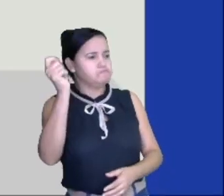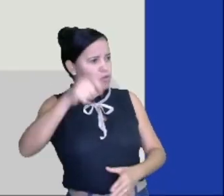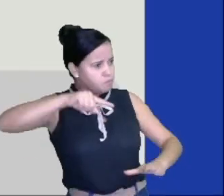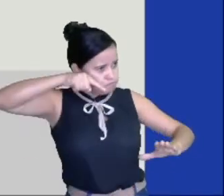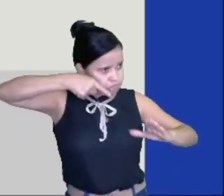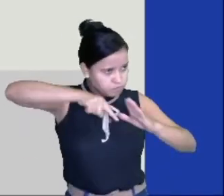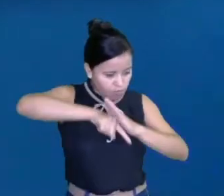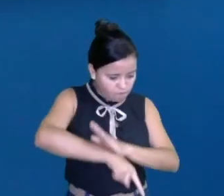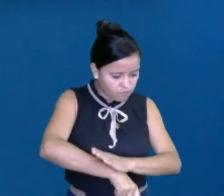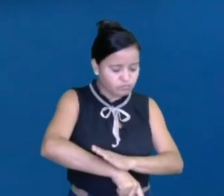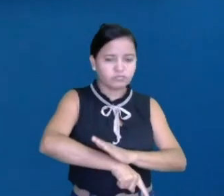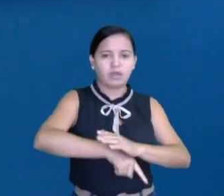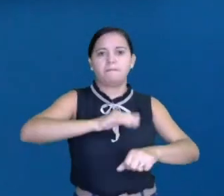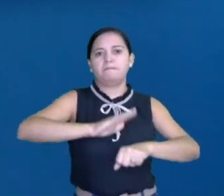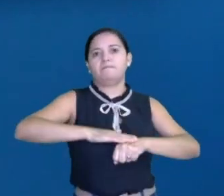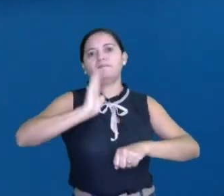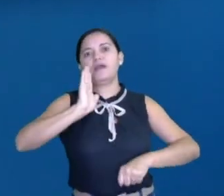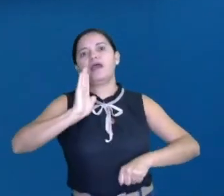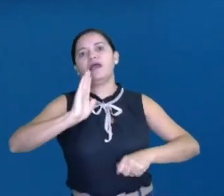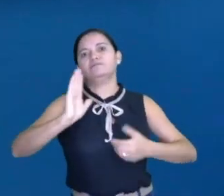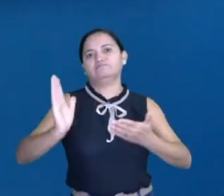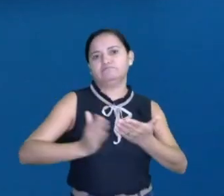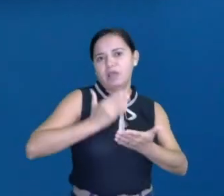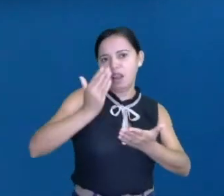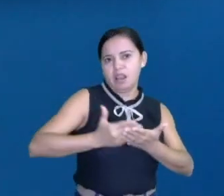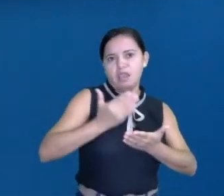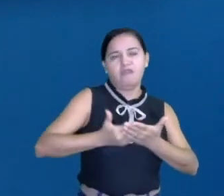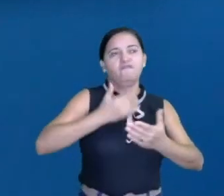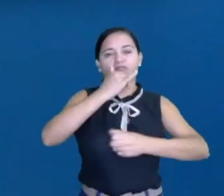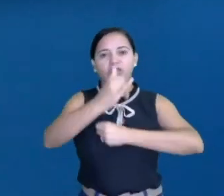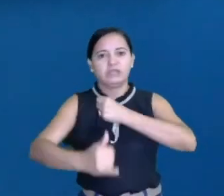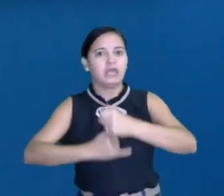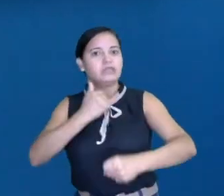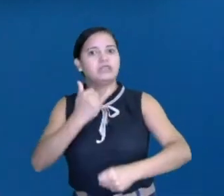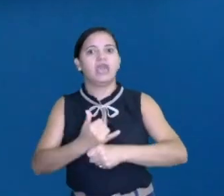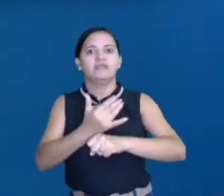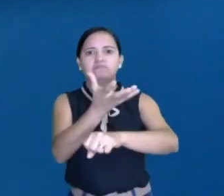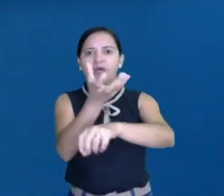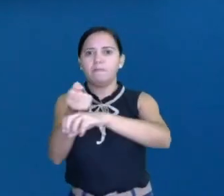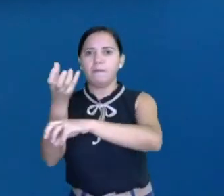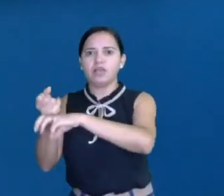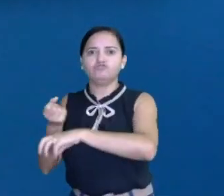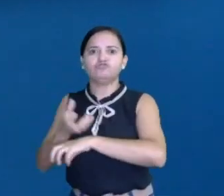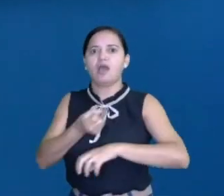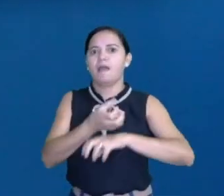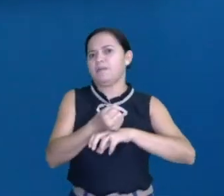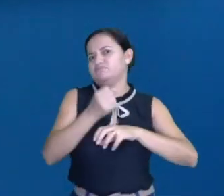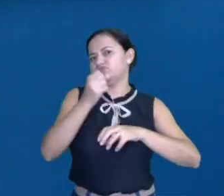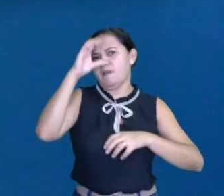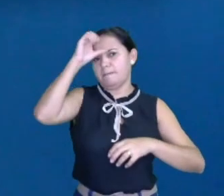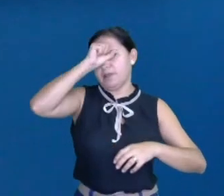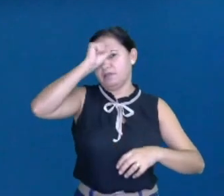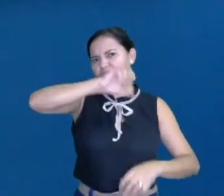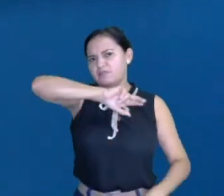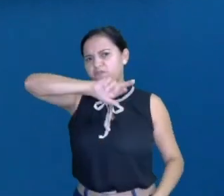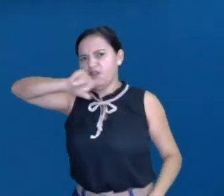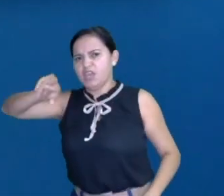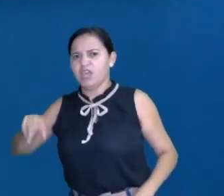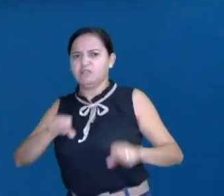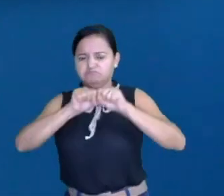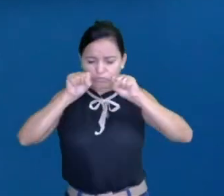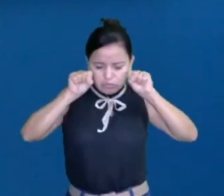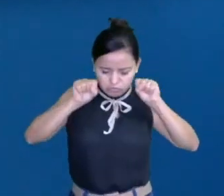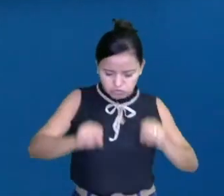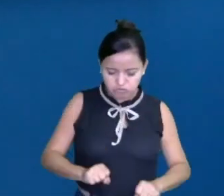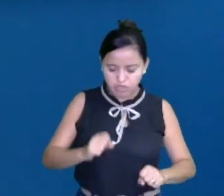em diversos aplicativos, diversos sites. Existem aplicativos muito bons, você pode baixar e aprender mais sobre o sistema ósseo, sobre